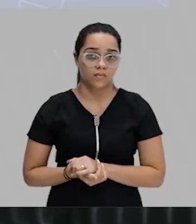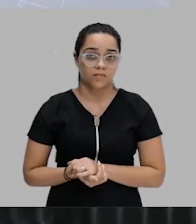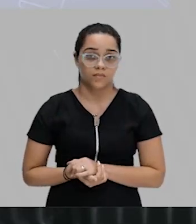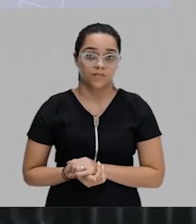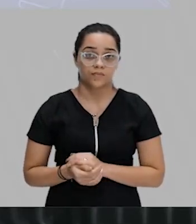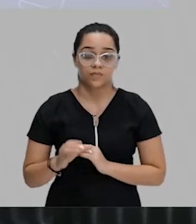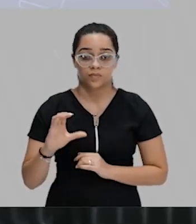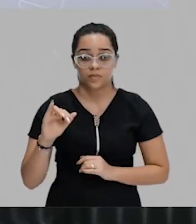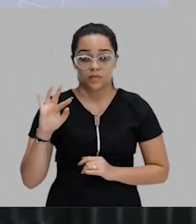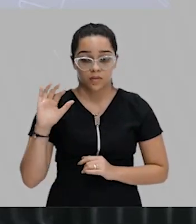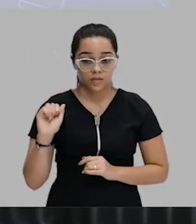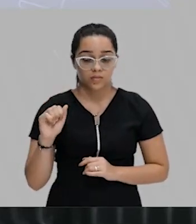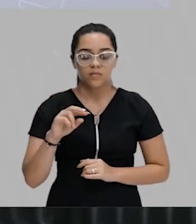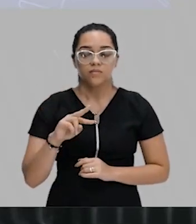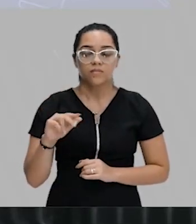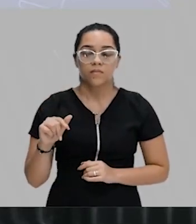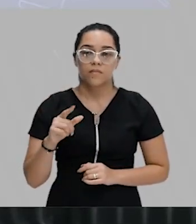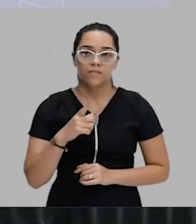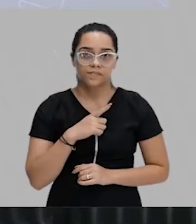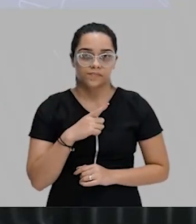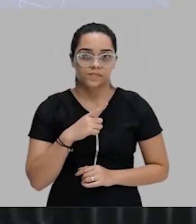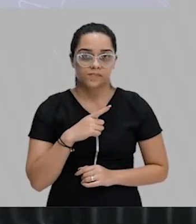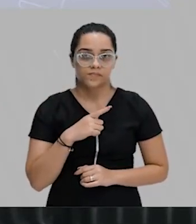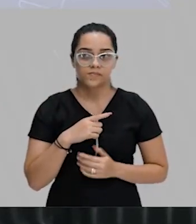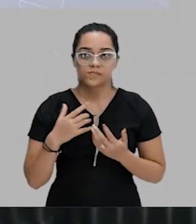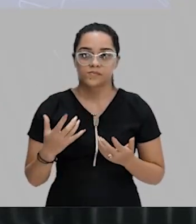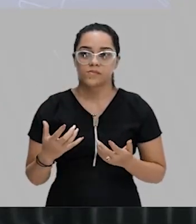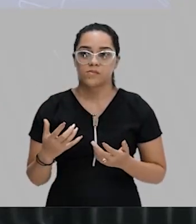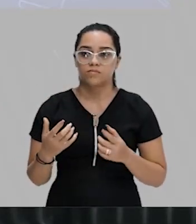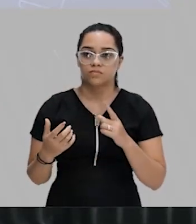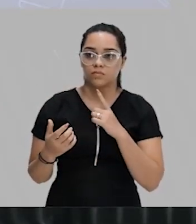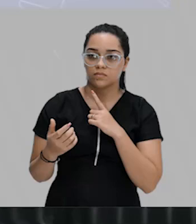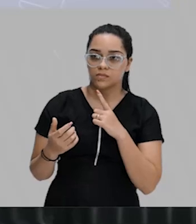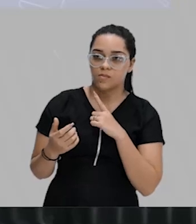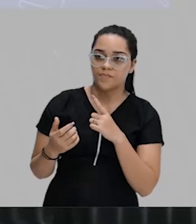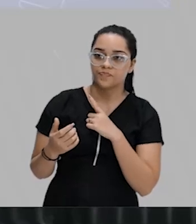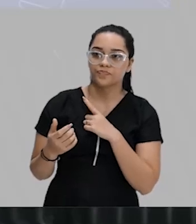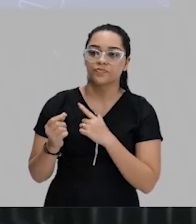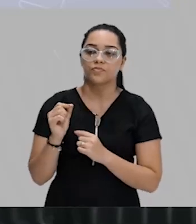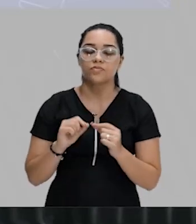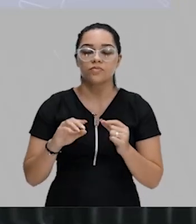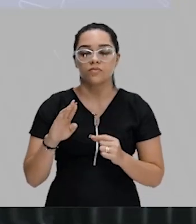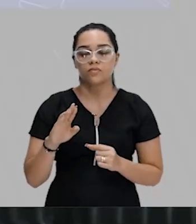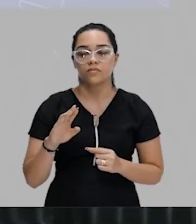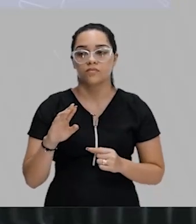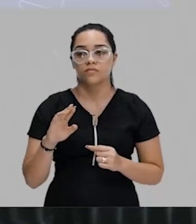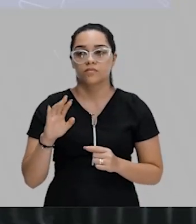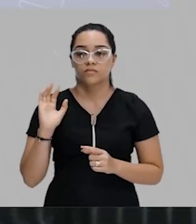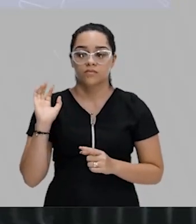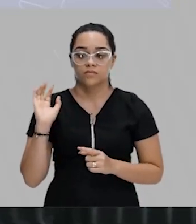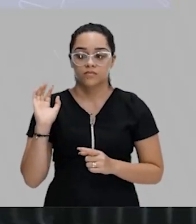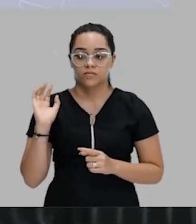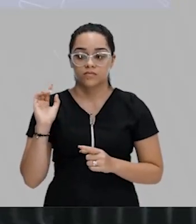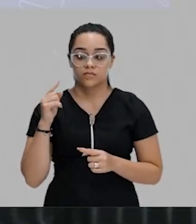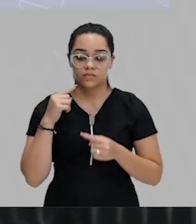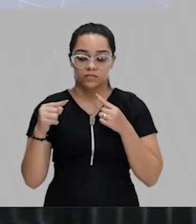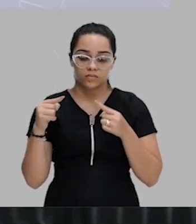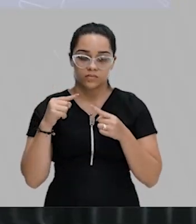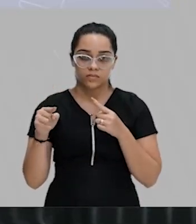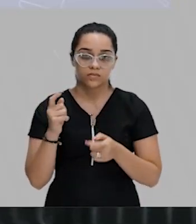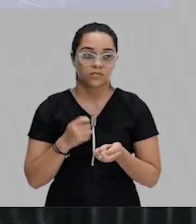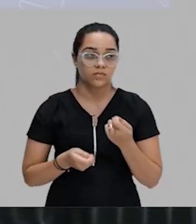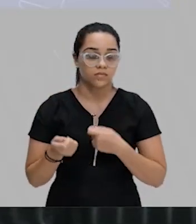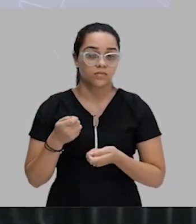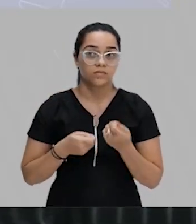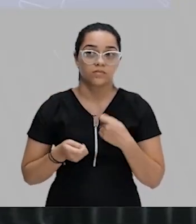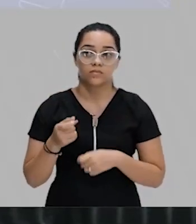Cuba vem, de certa forma, experimentando uma pequena abertura, apesar do boicote econômico que continua a ilha